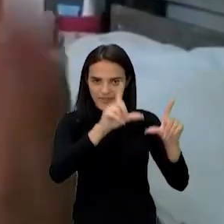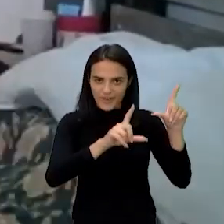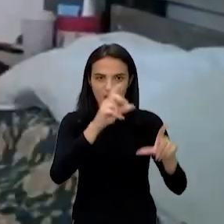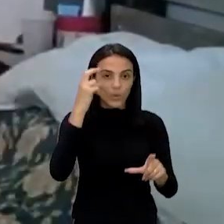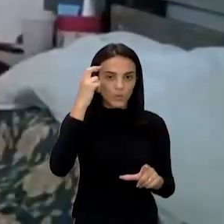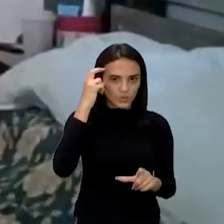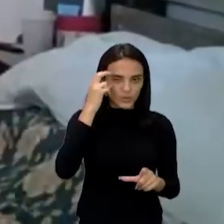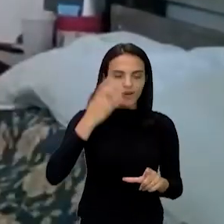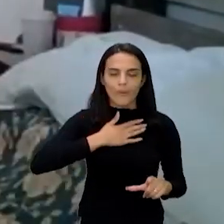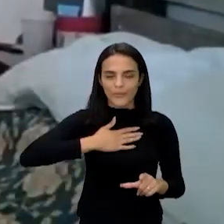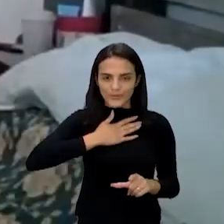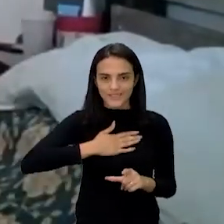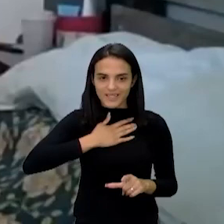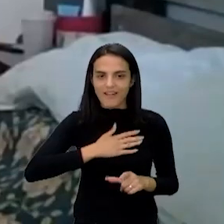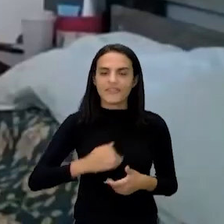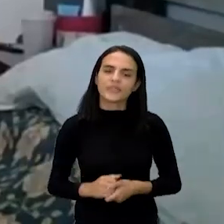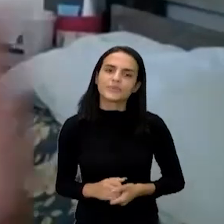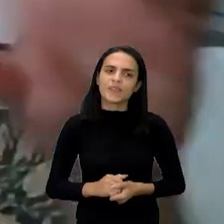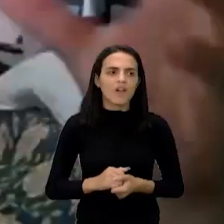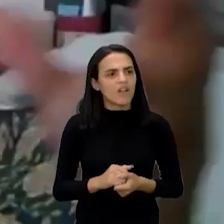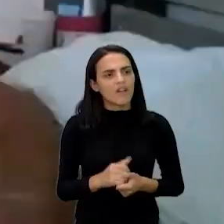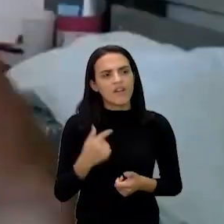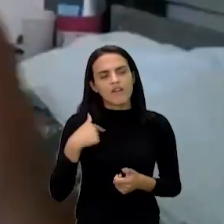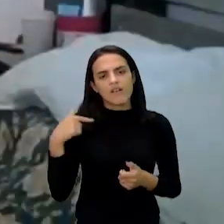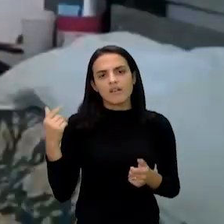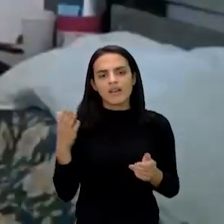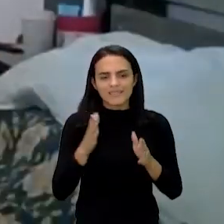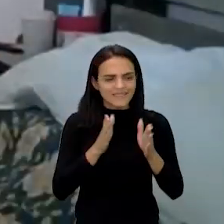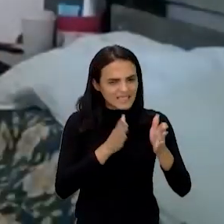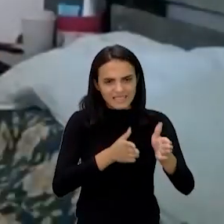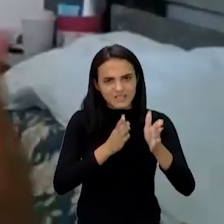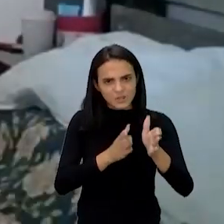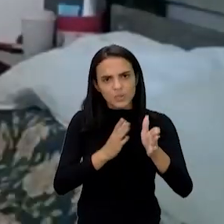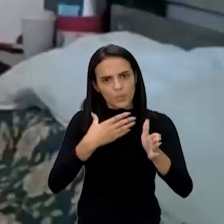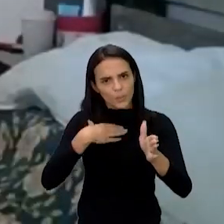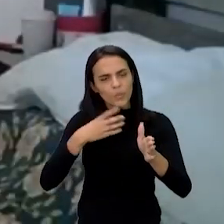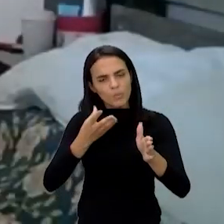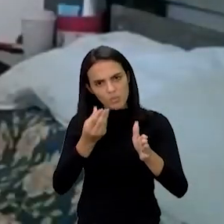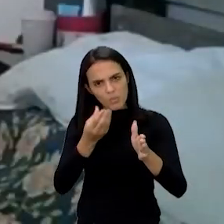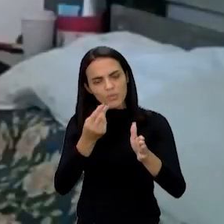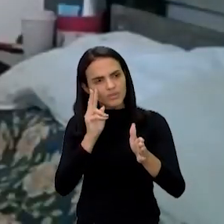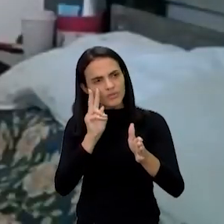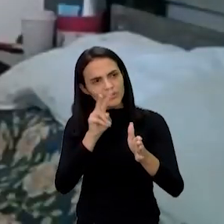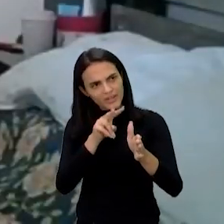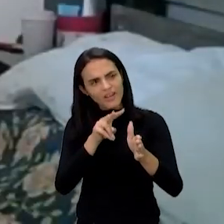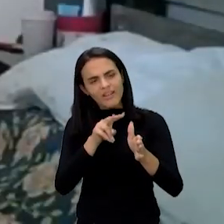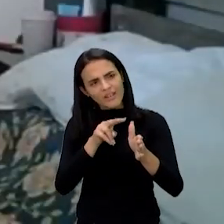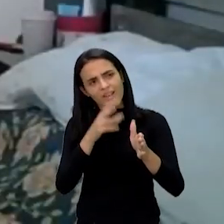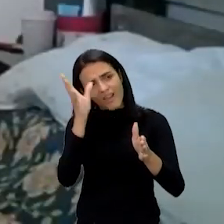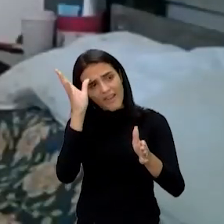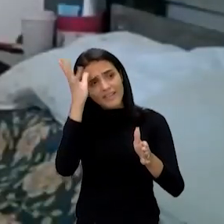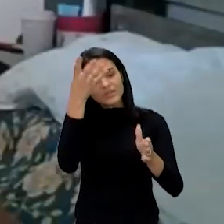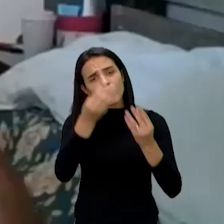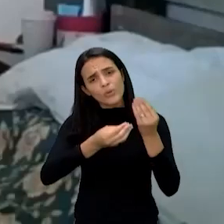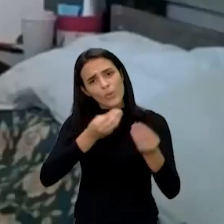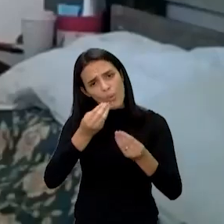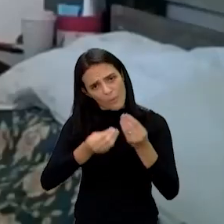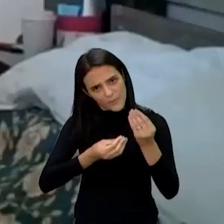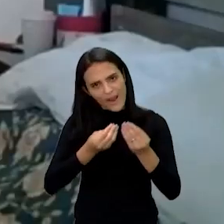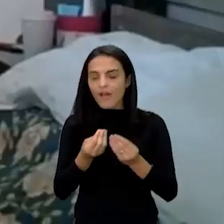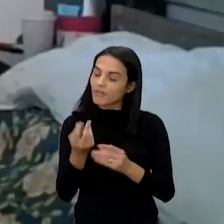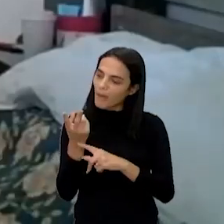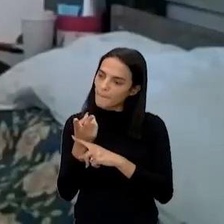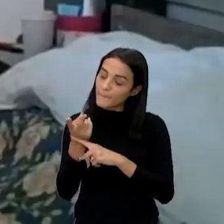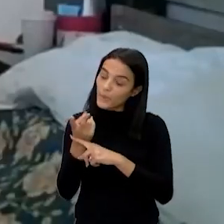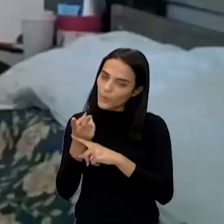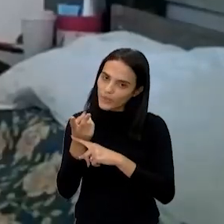sempre ficava pensando em como resolver aquele problema de fluxo, né? Como é que a gente resolve esse problema de trânsito lá, que é tão forte, problema